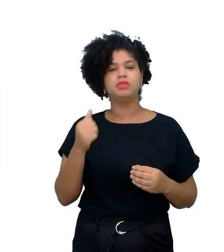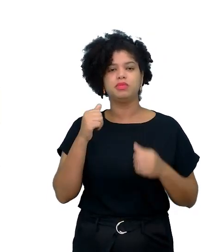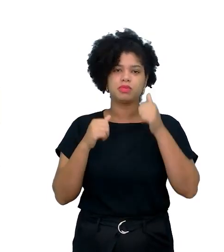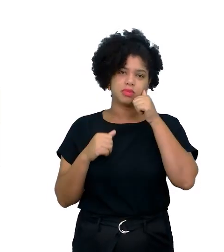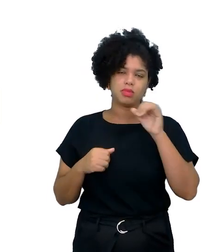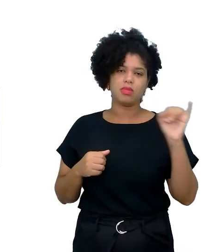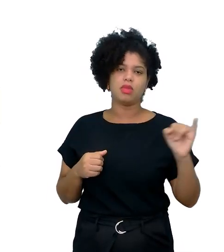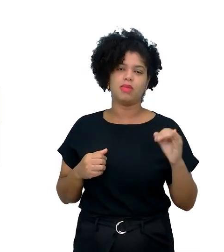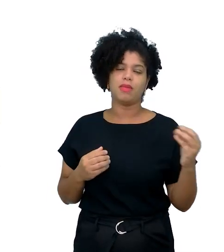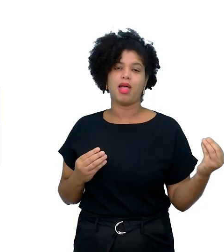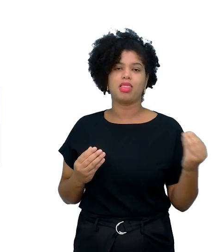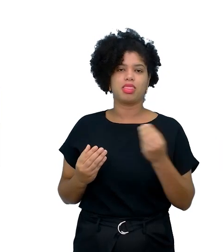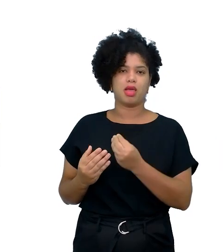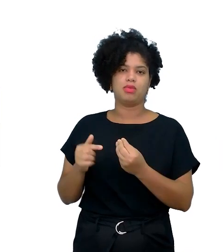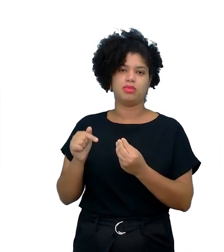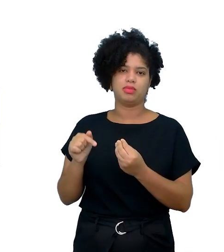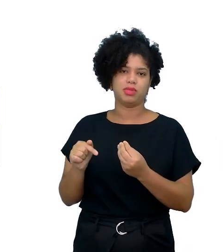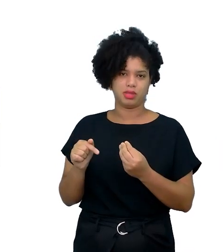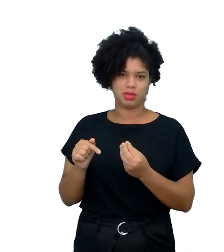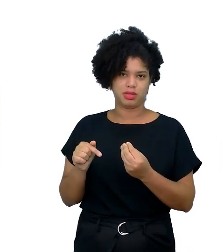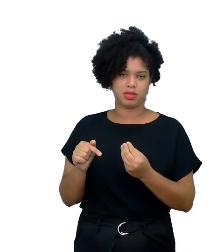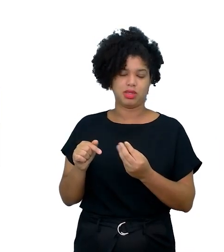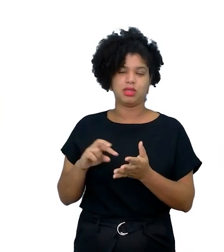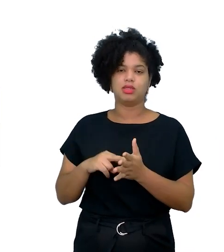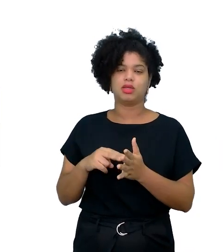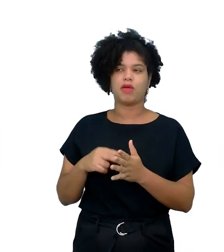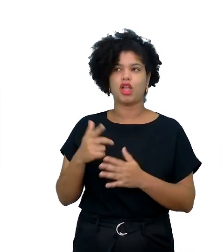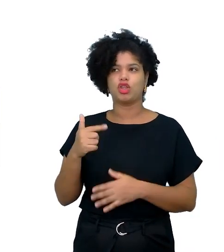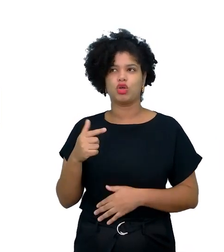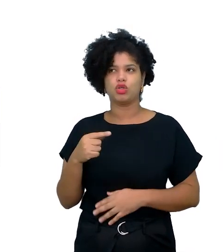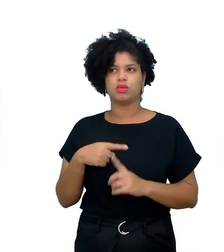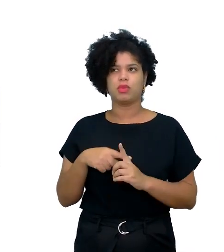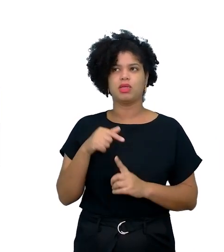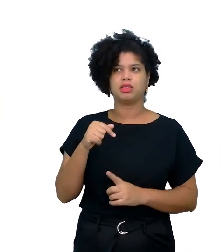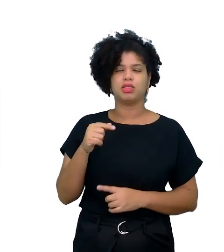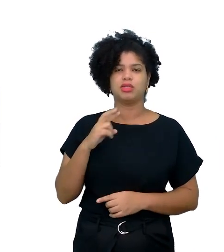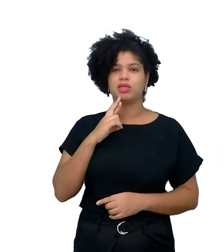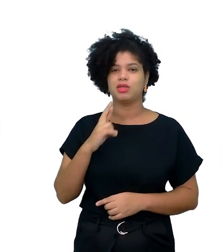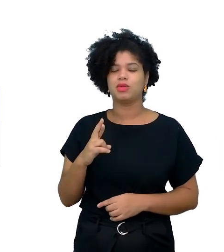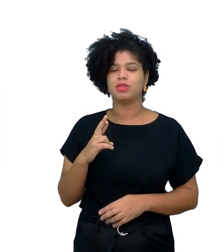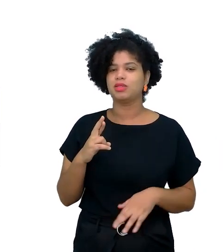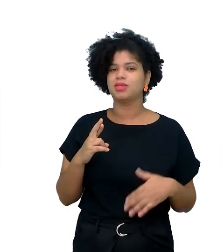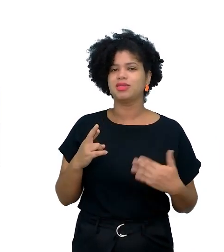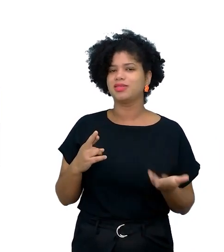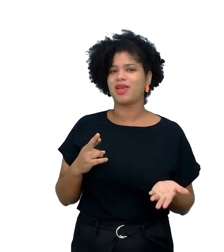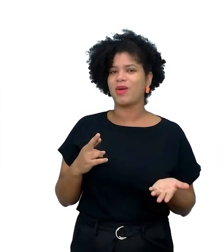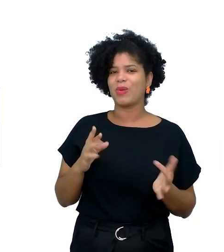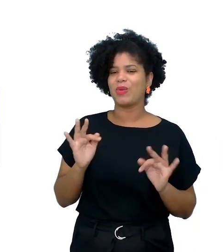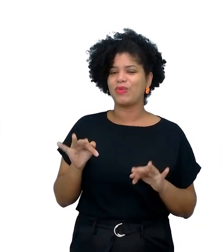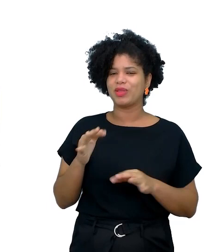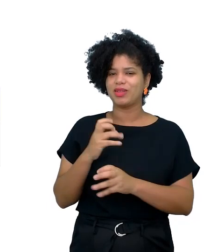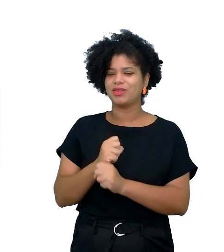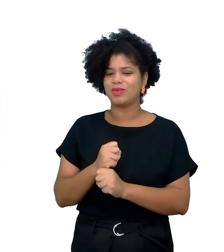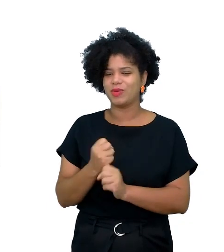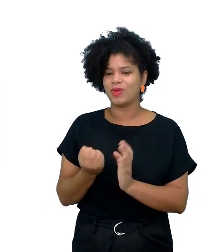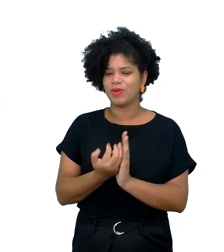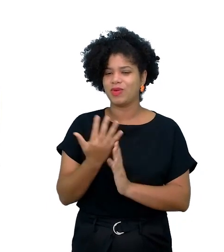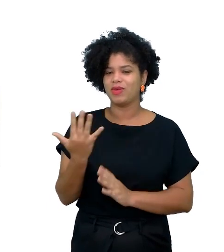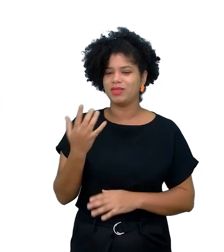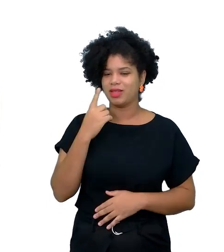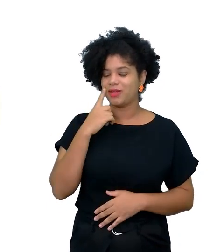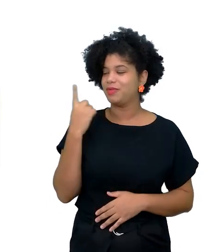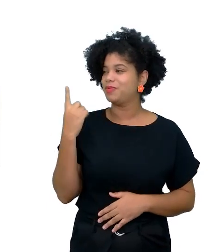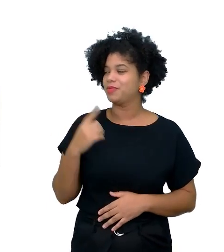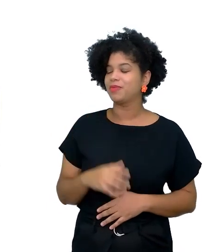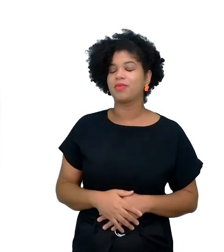chaveiros da sua irmã. Então, eu preciso saber do estado final, então, com quantos chaveiros ela ficou, né? Então,